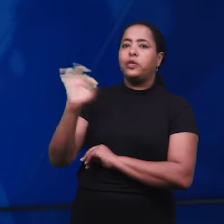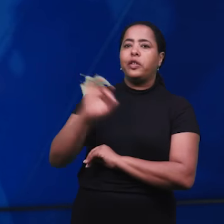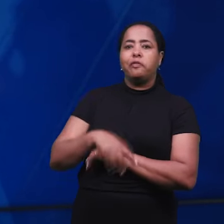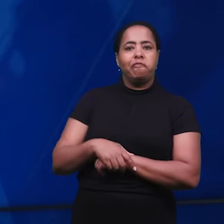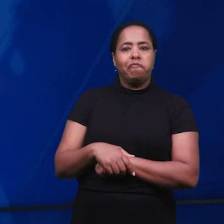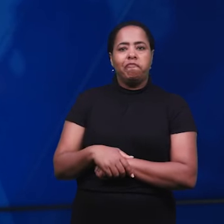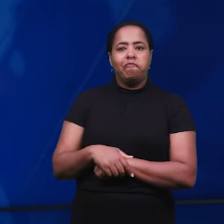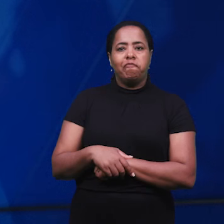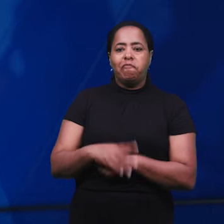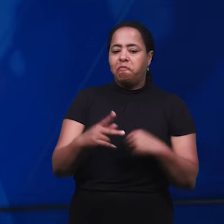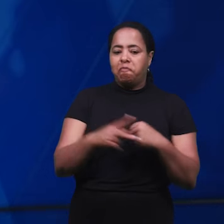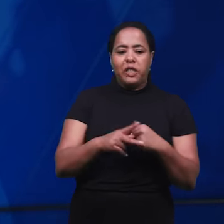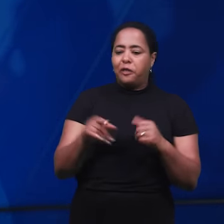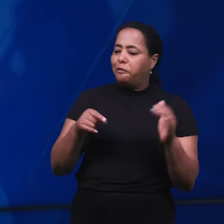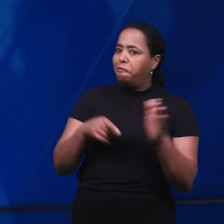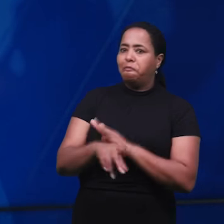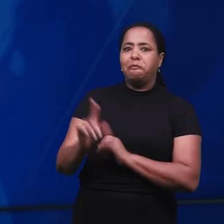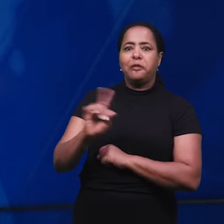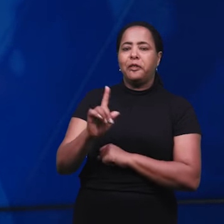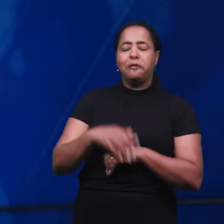Ele